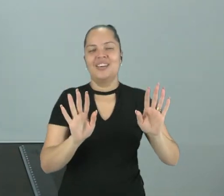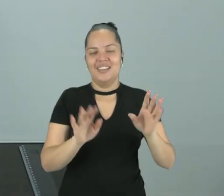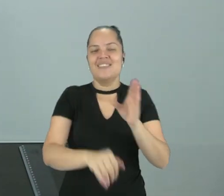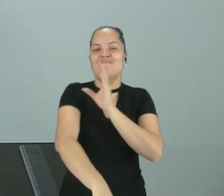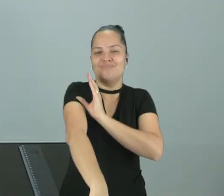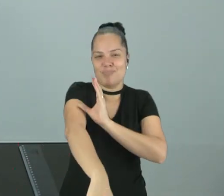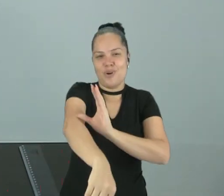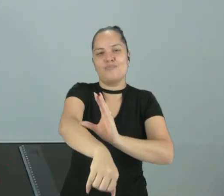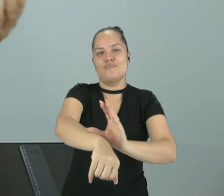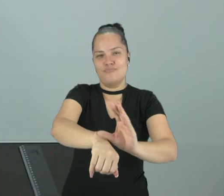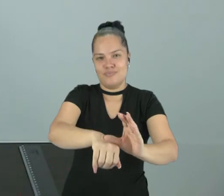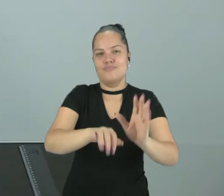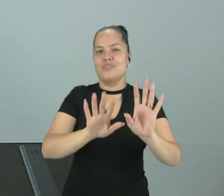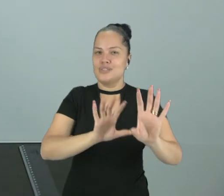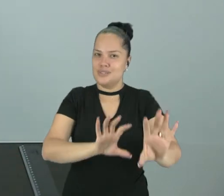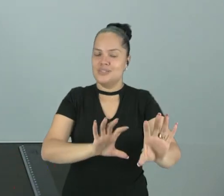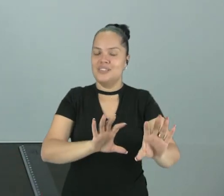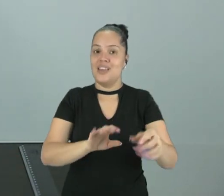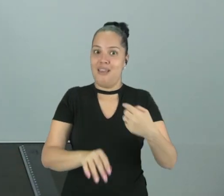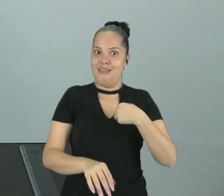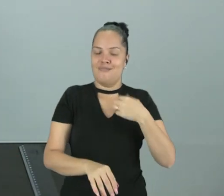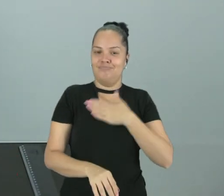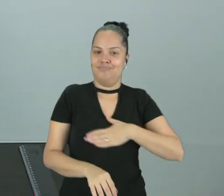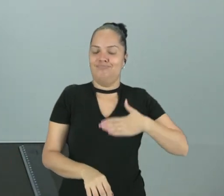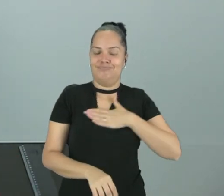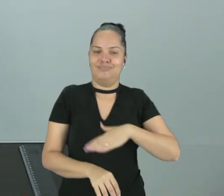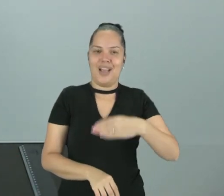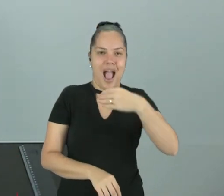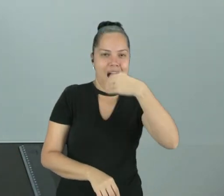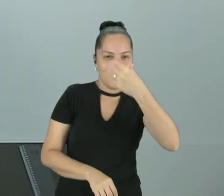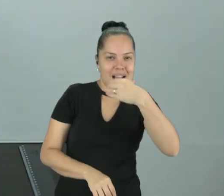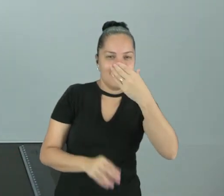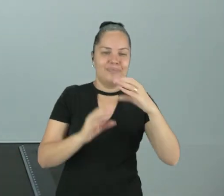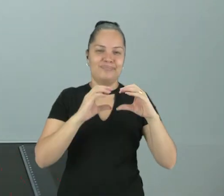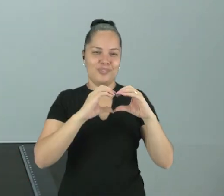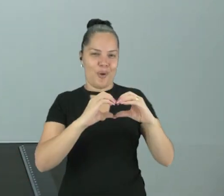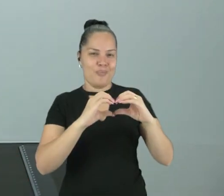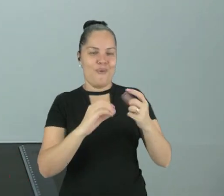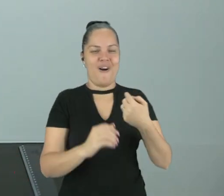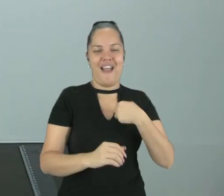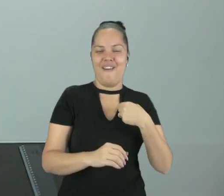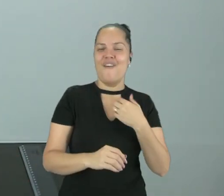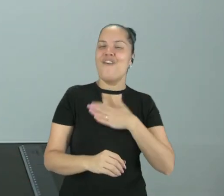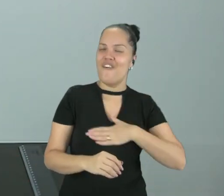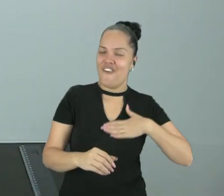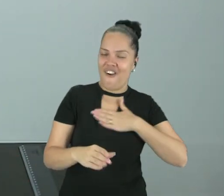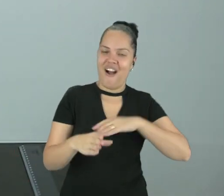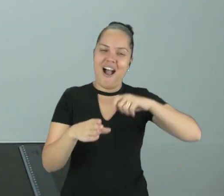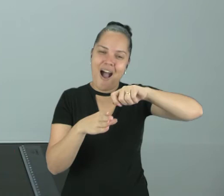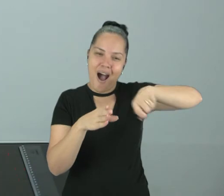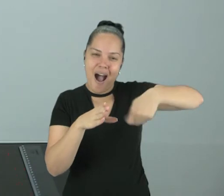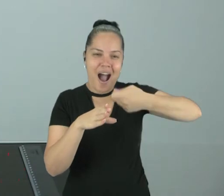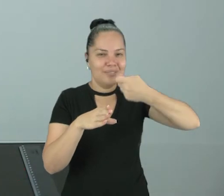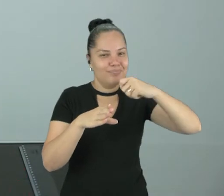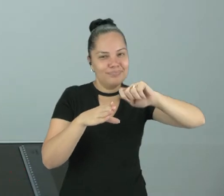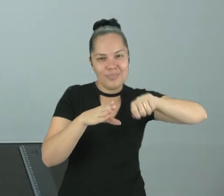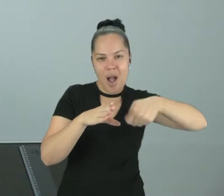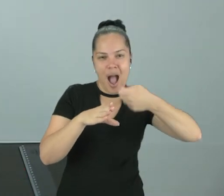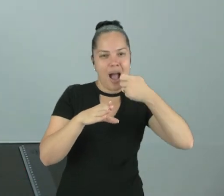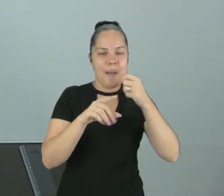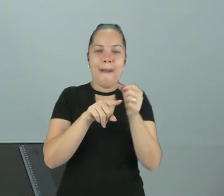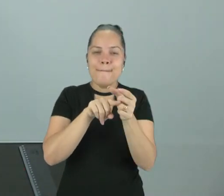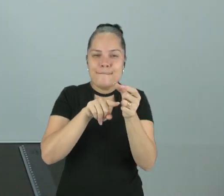algumas pessoas aí eu prefiro a maçã do amor Ah não eu vou lá para comer a canjica Ah não